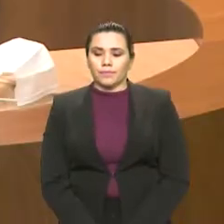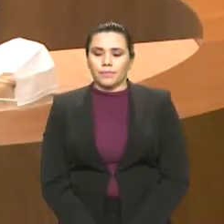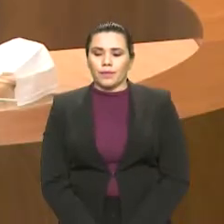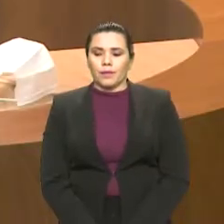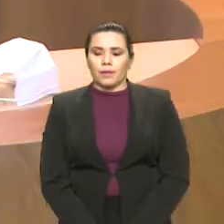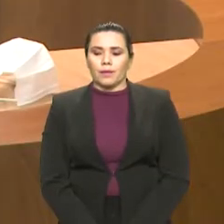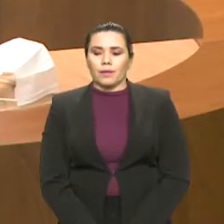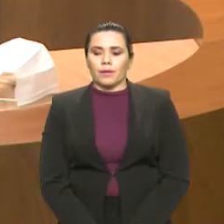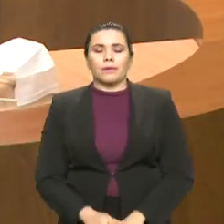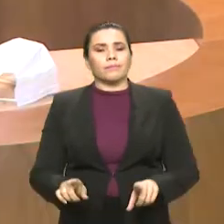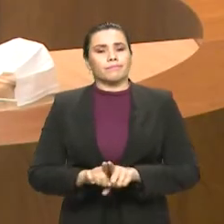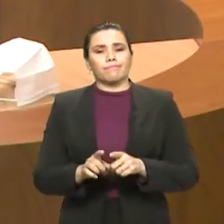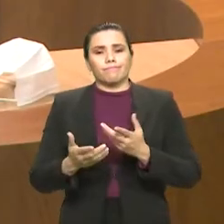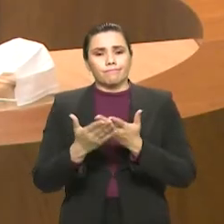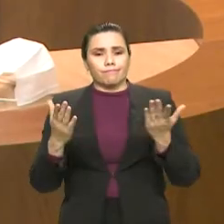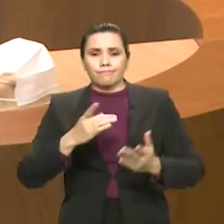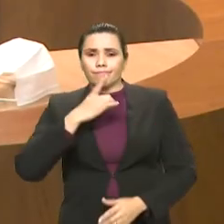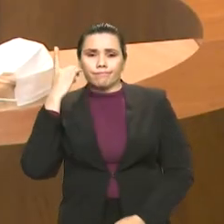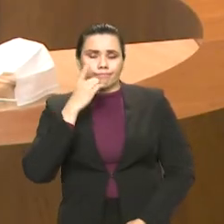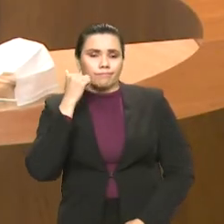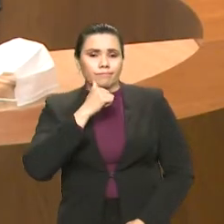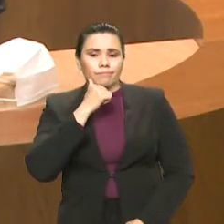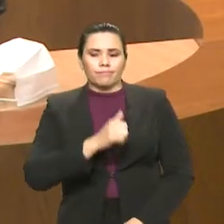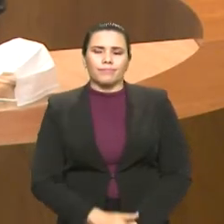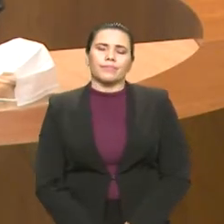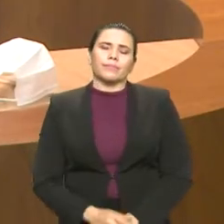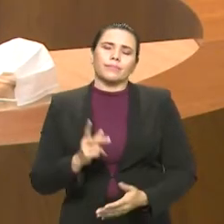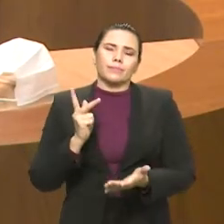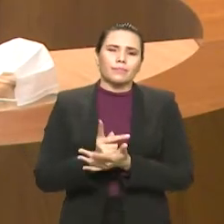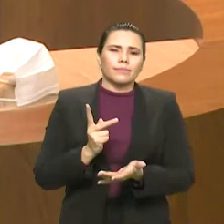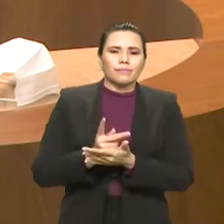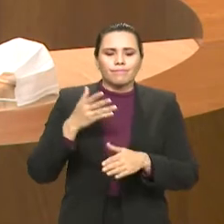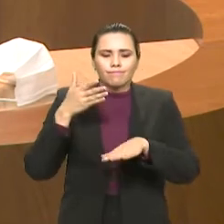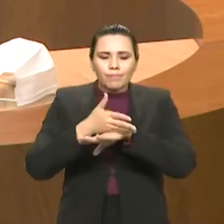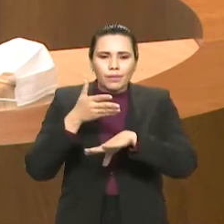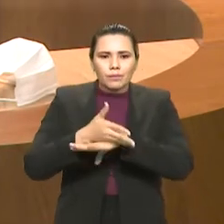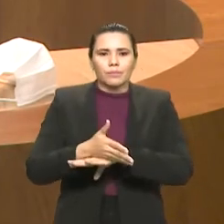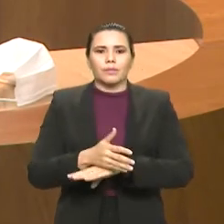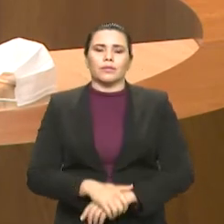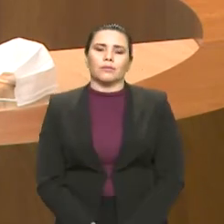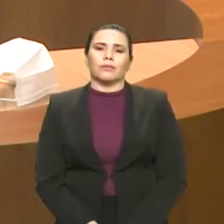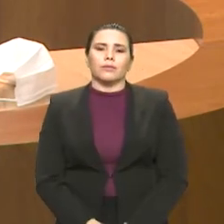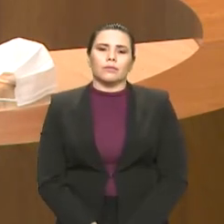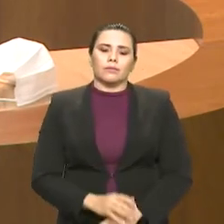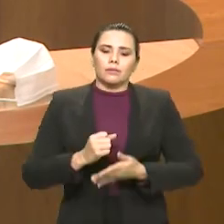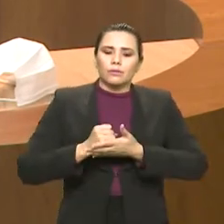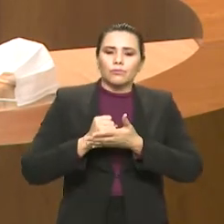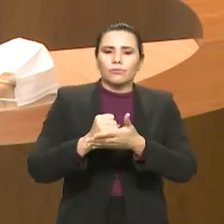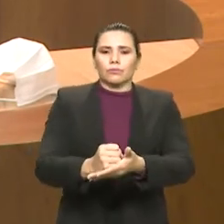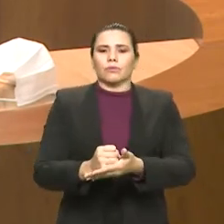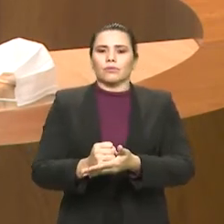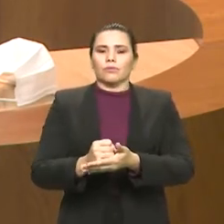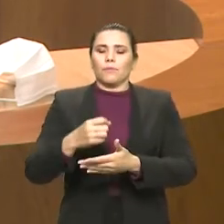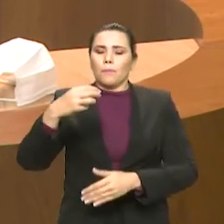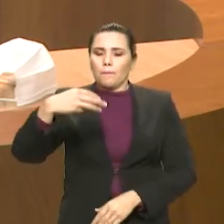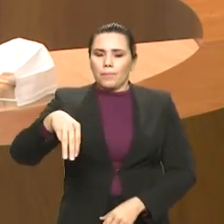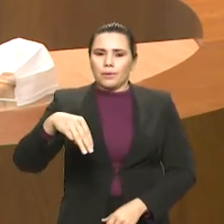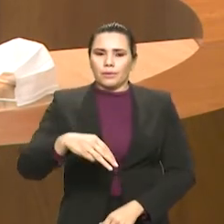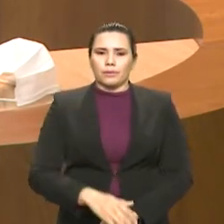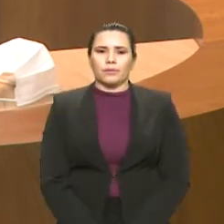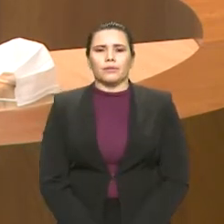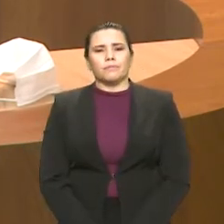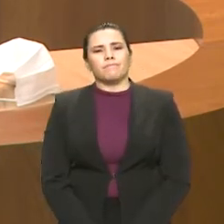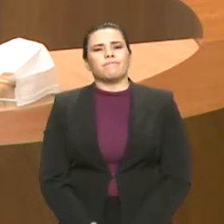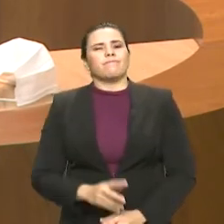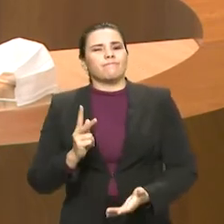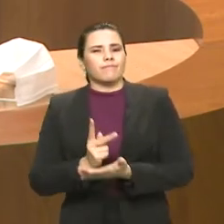aqui constantemente estão prestando um grande serviço ao Maranhão, através da sua fala, da